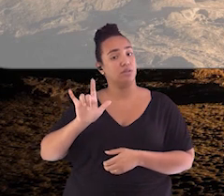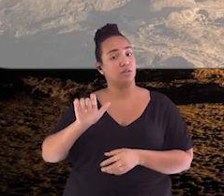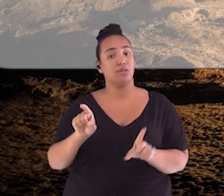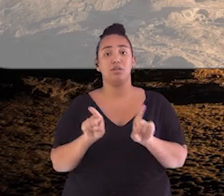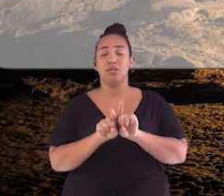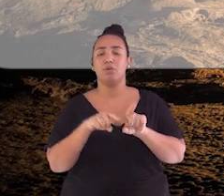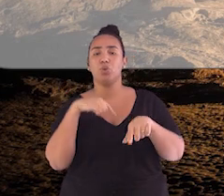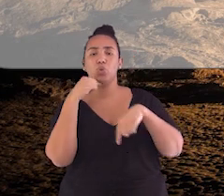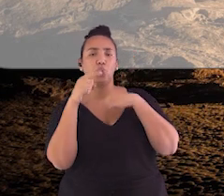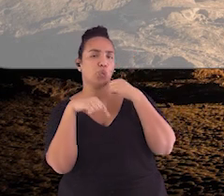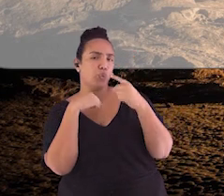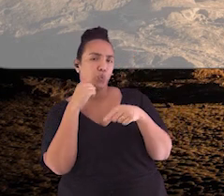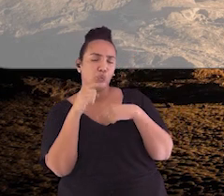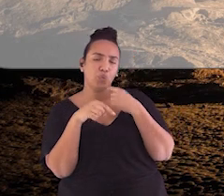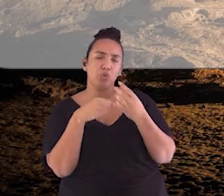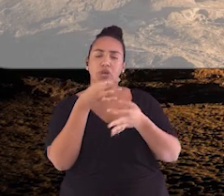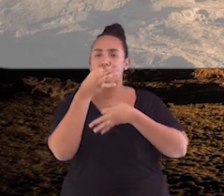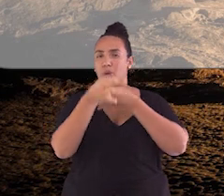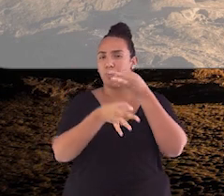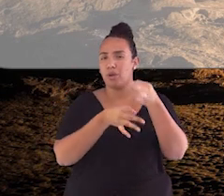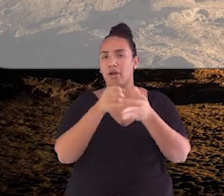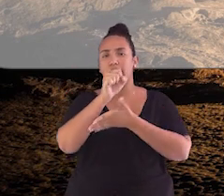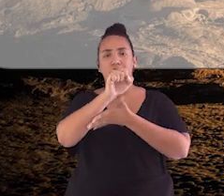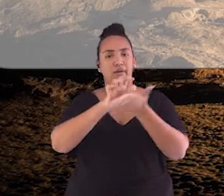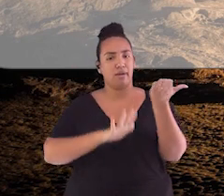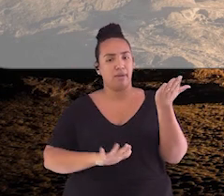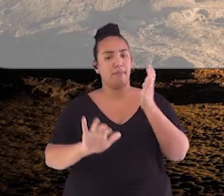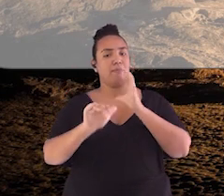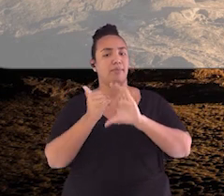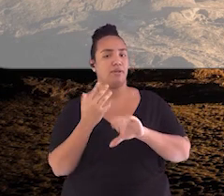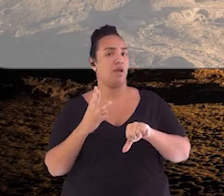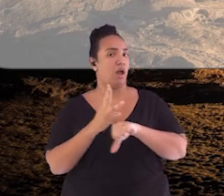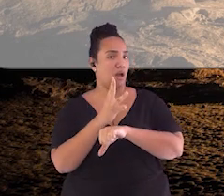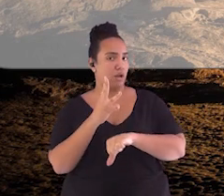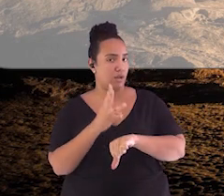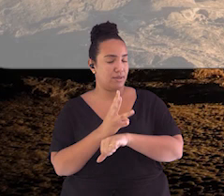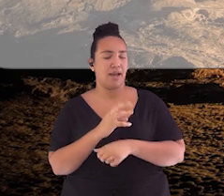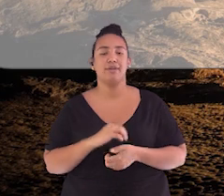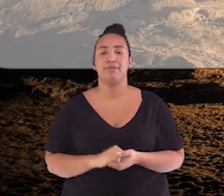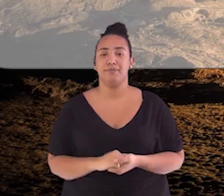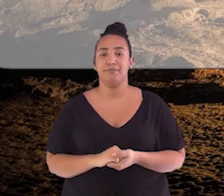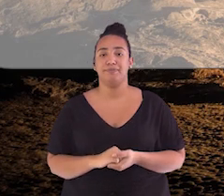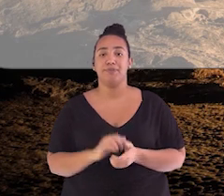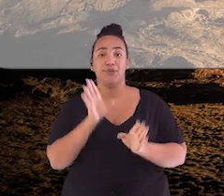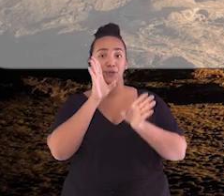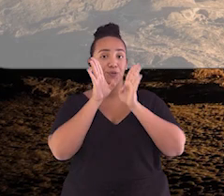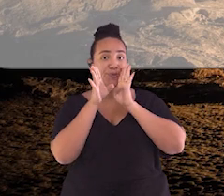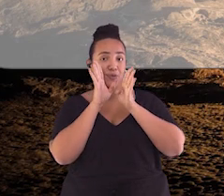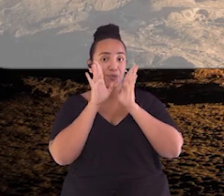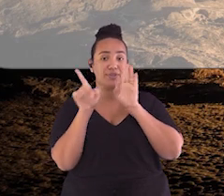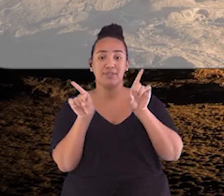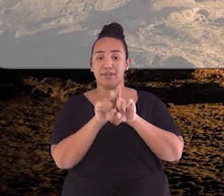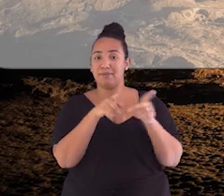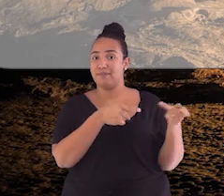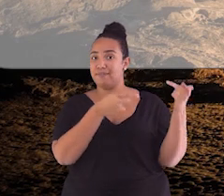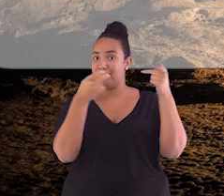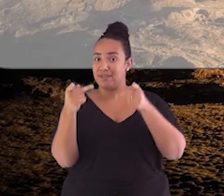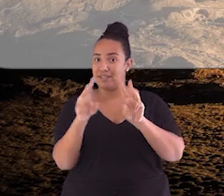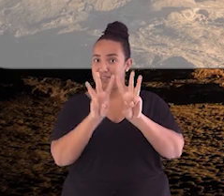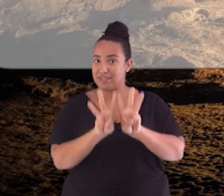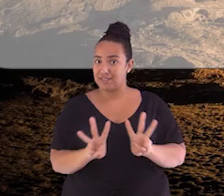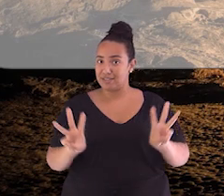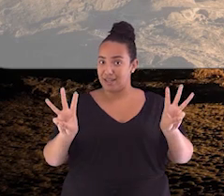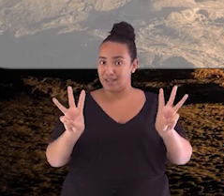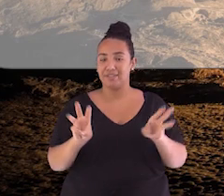envie dúvidas e também as suas atividades para o nosso WhatsApp. Acompanhe o nosso Facebook e visite o nosso site.